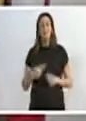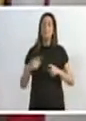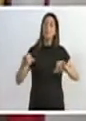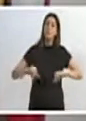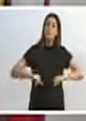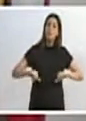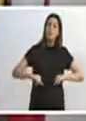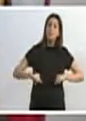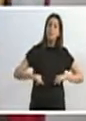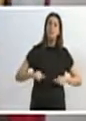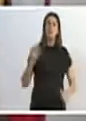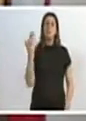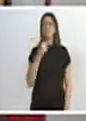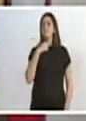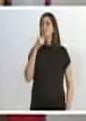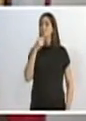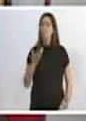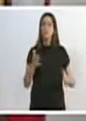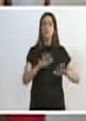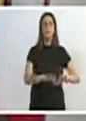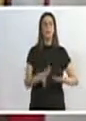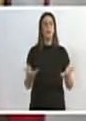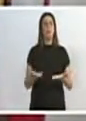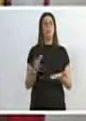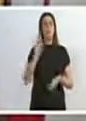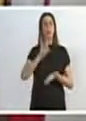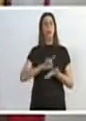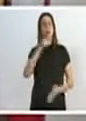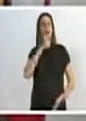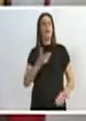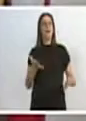com problemas de inclusão e hoje, como Vossa Excelência relatou,